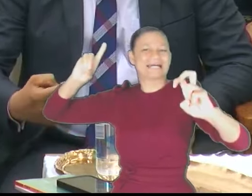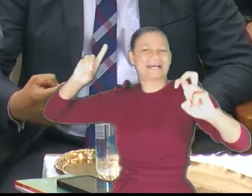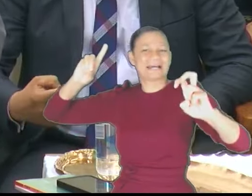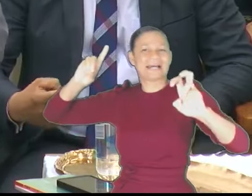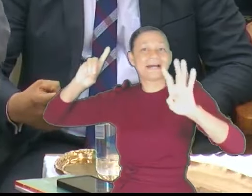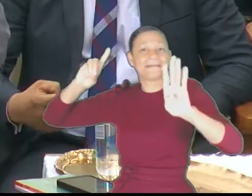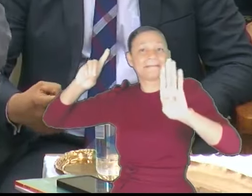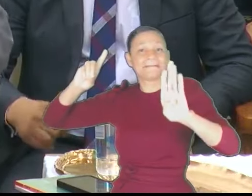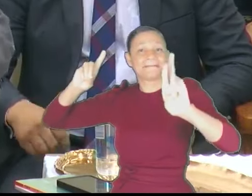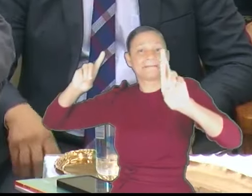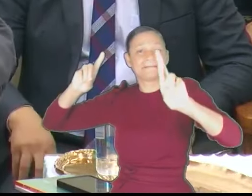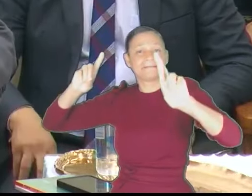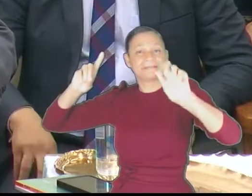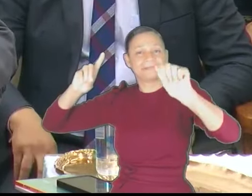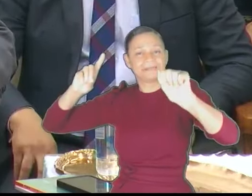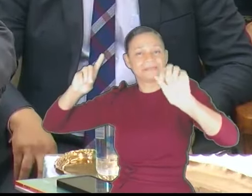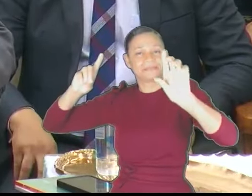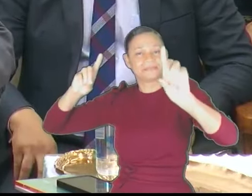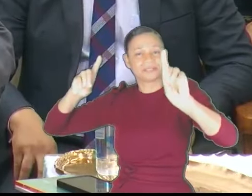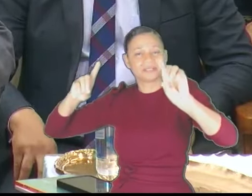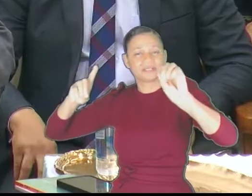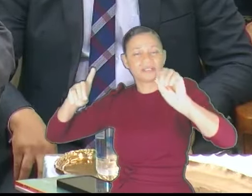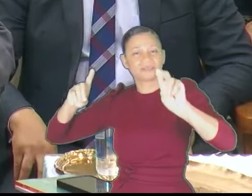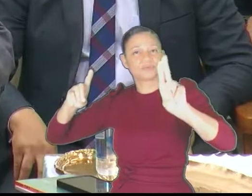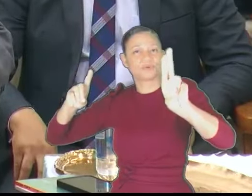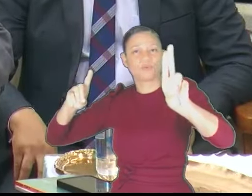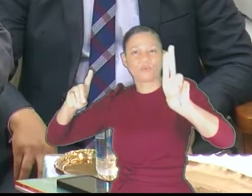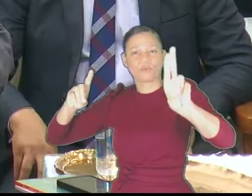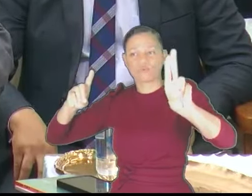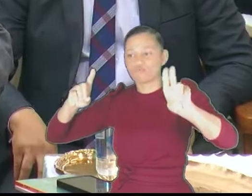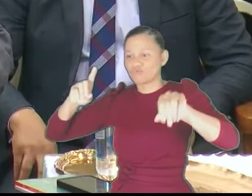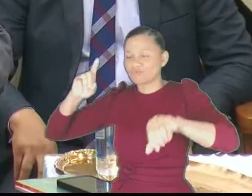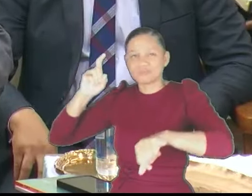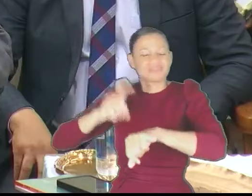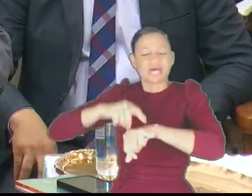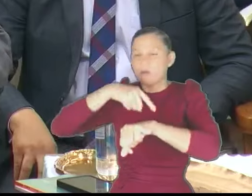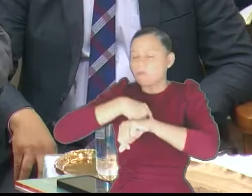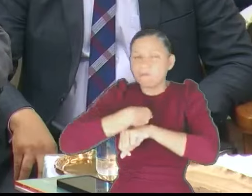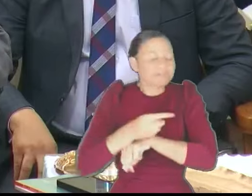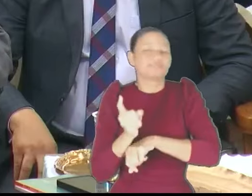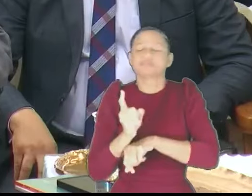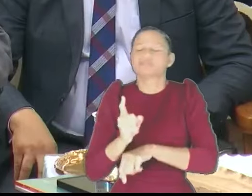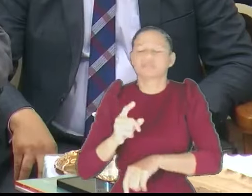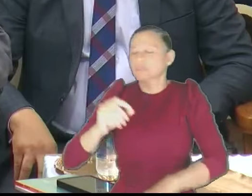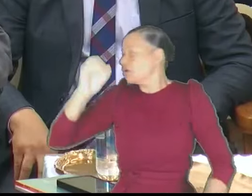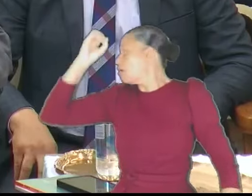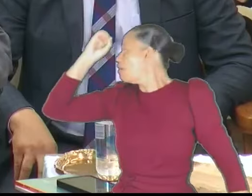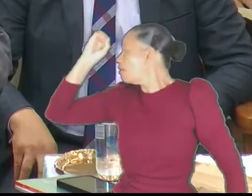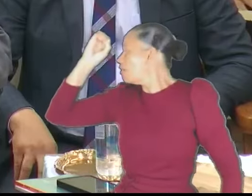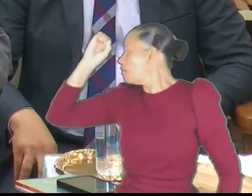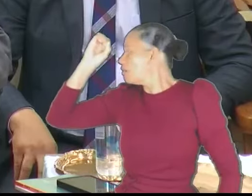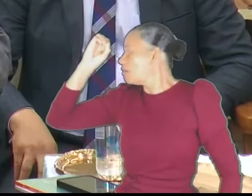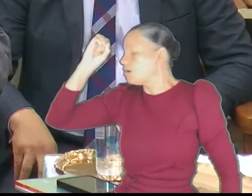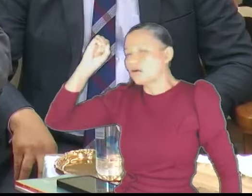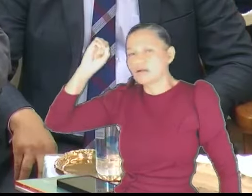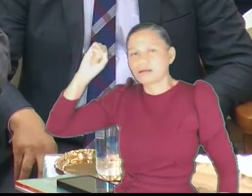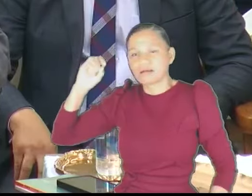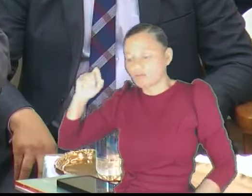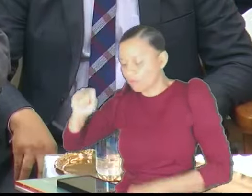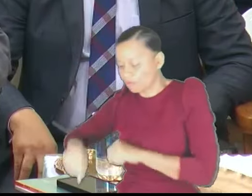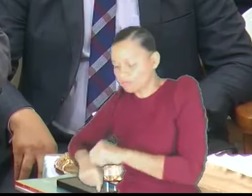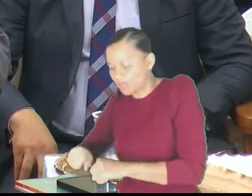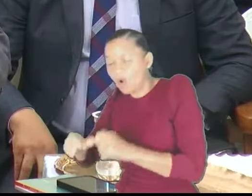irmão, Abraão olha, quem chegou? Chegou o cordeiro. Da onde veio? Não